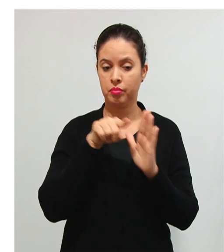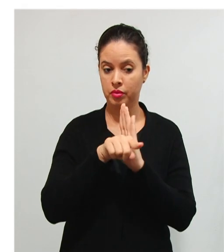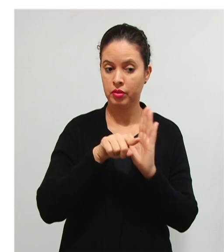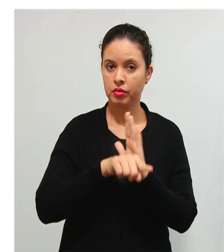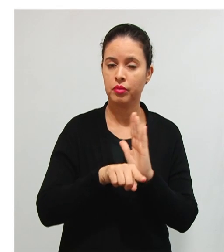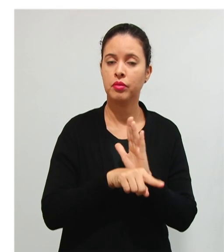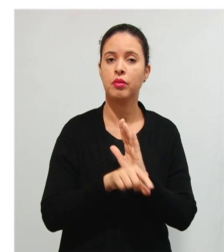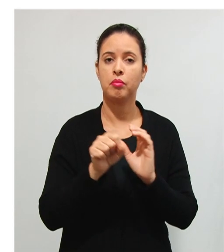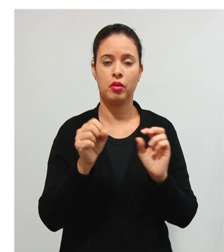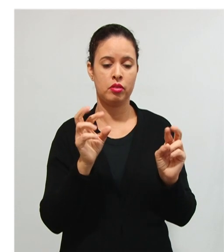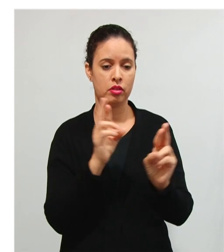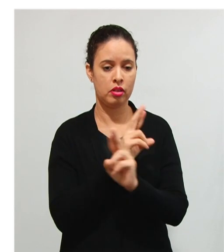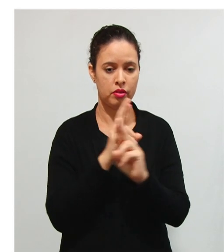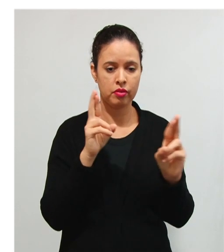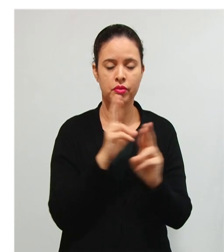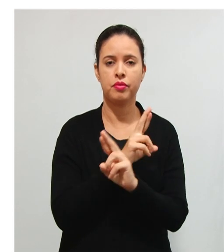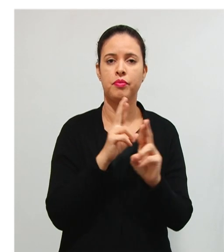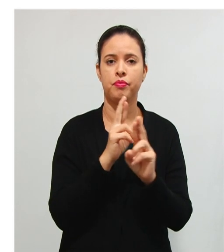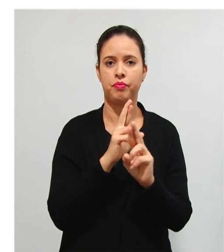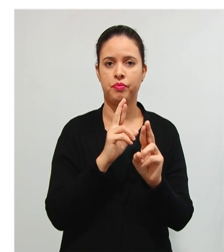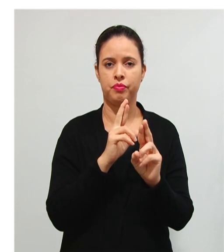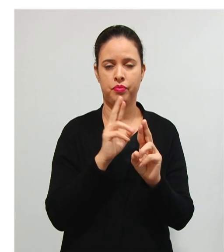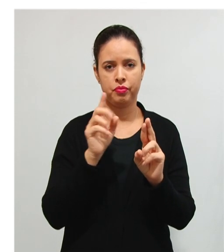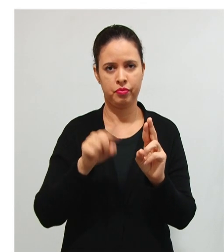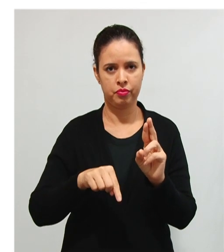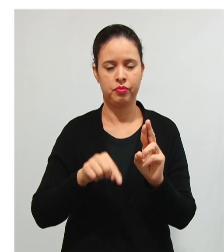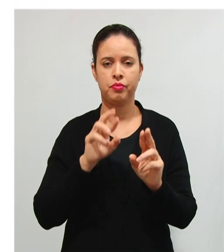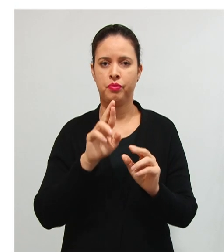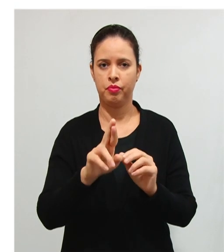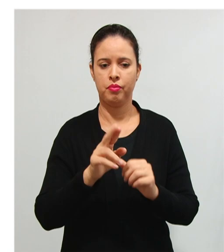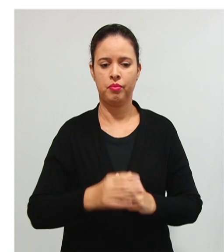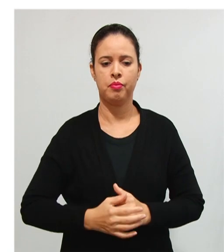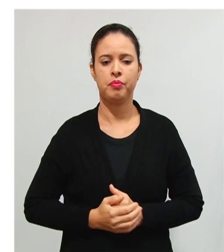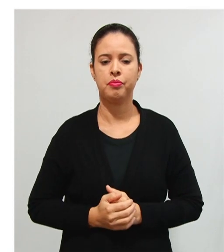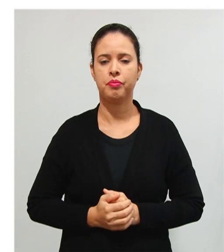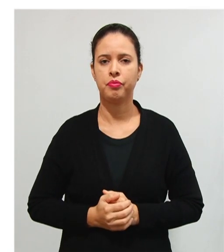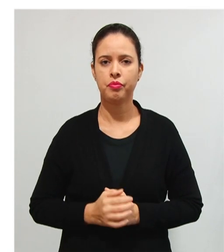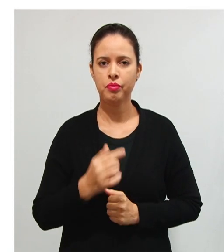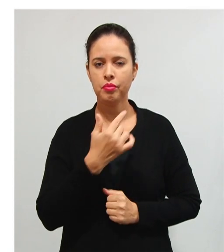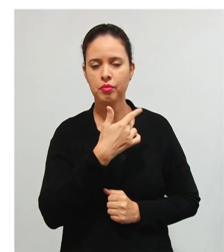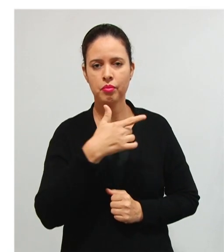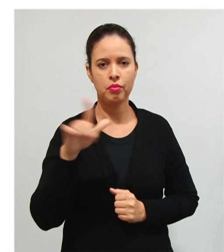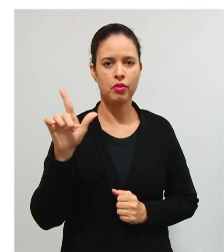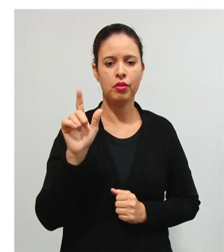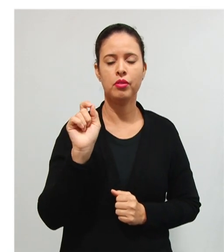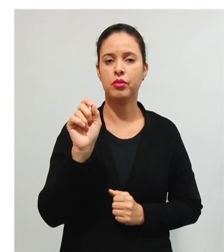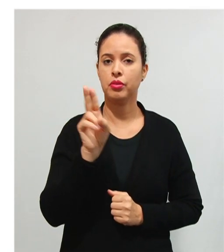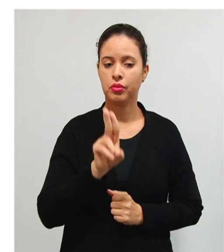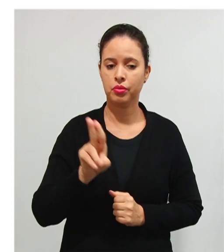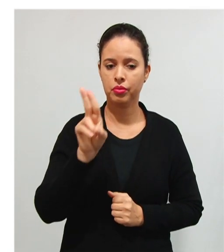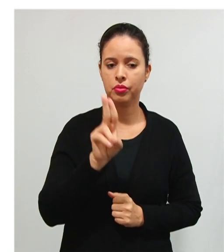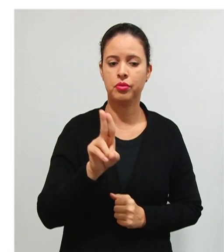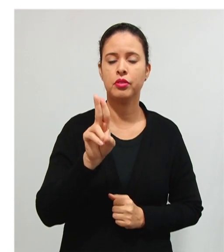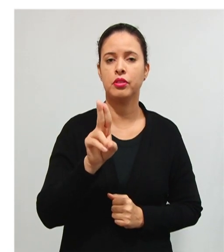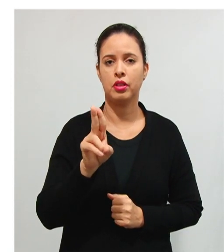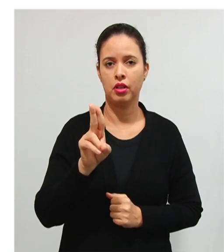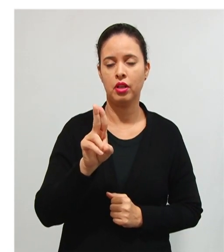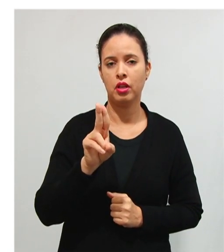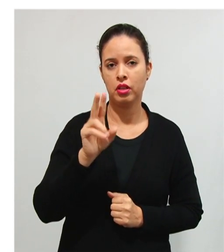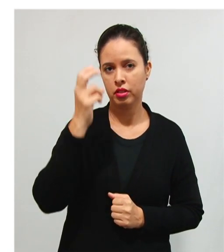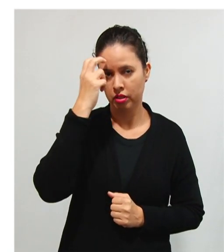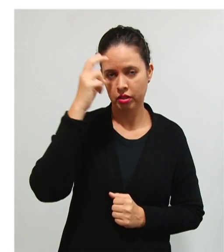você pode interagir com essas respostas. Outra ferramenta, por exemplo, que usa inteligência artificial é